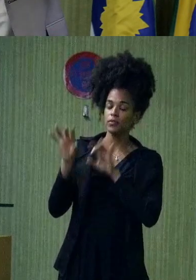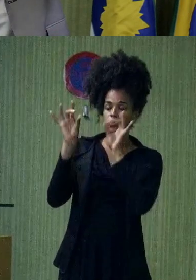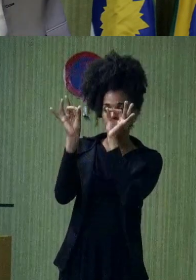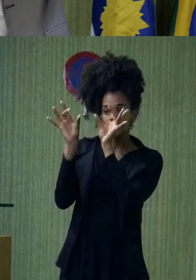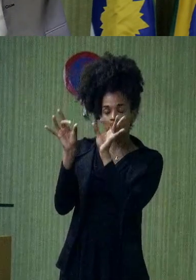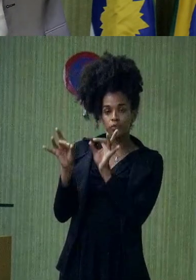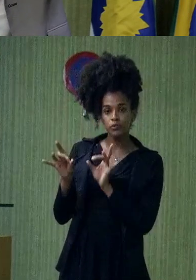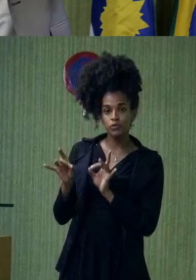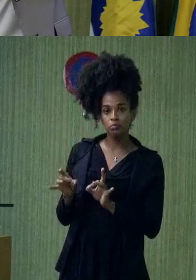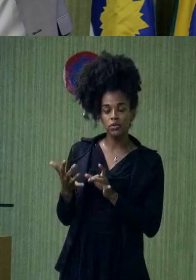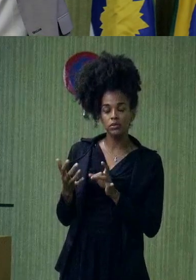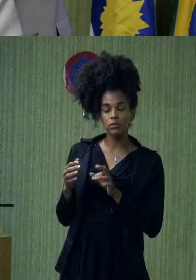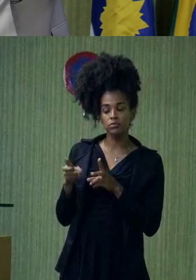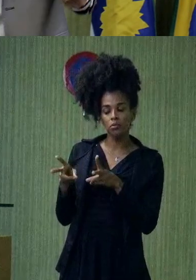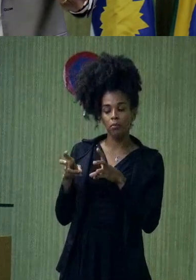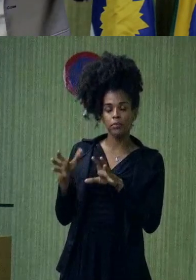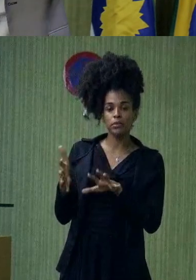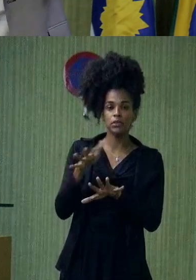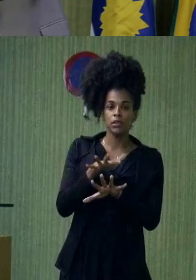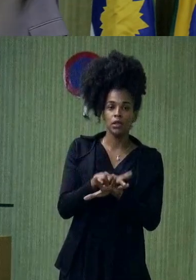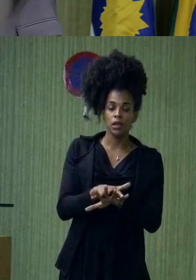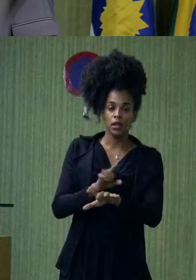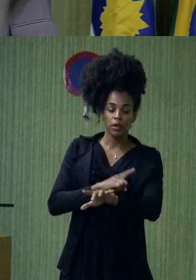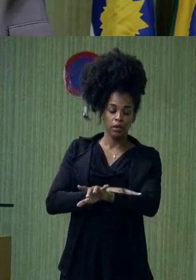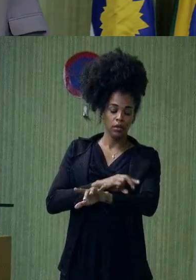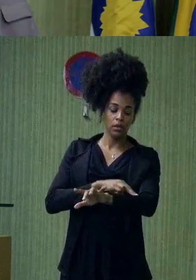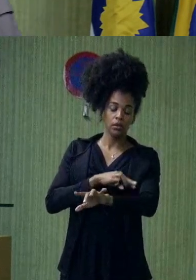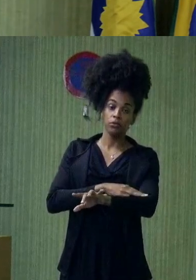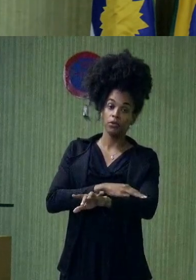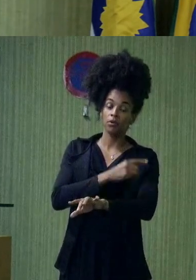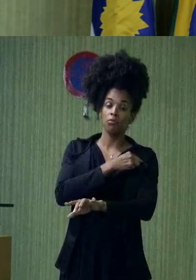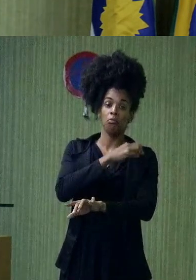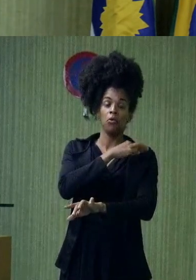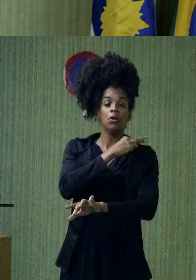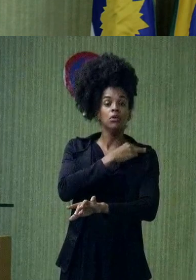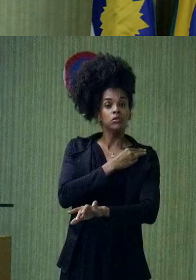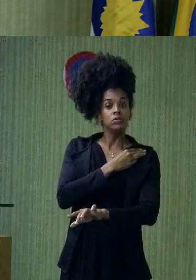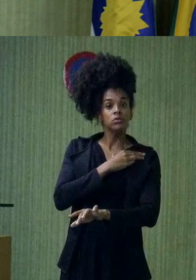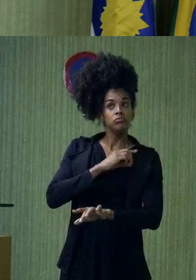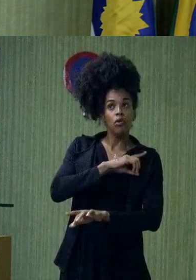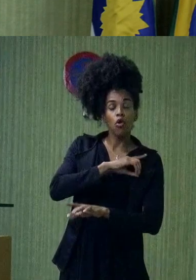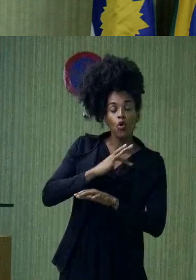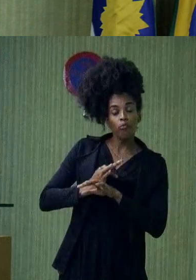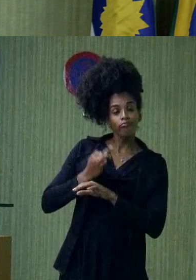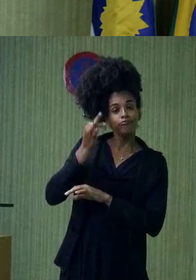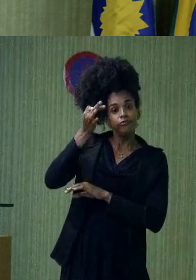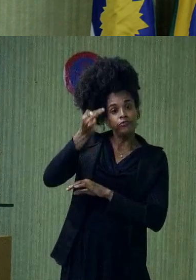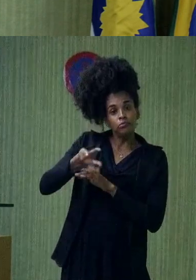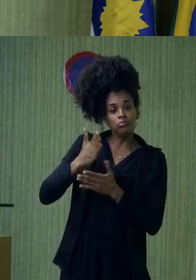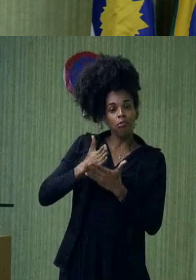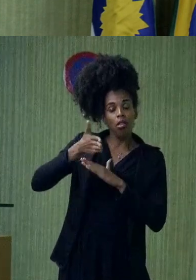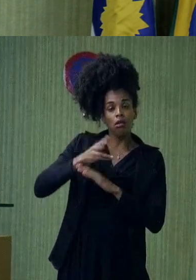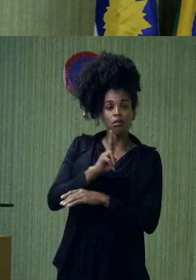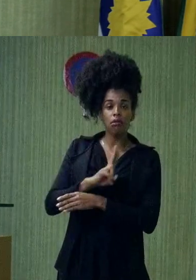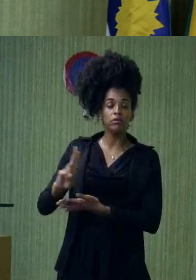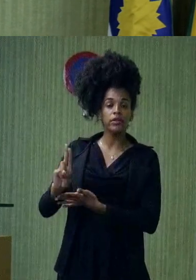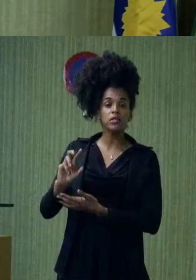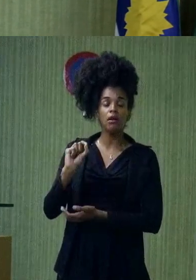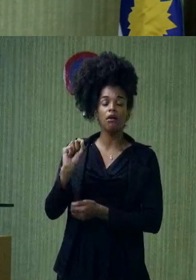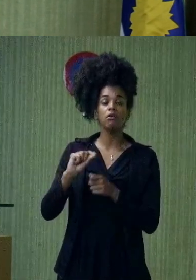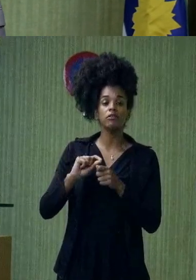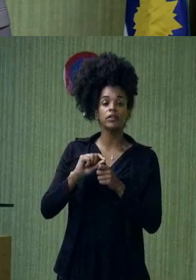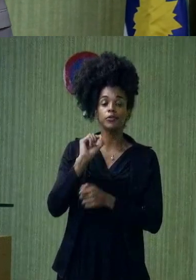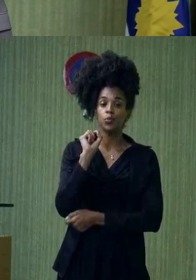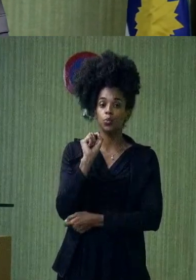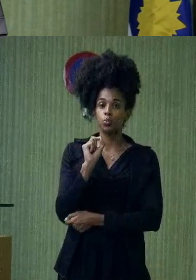numa perspectiva inclusiva no ensino fundamental e no ensino médio um dia vão pra universidade não vão e como é que vai ser vão ficar jogados